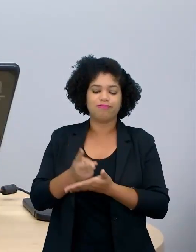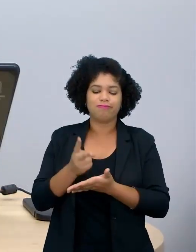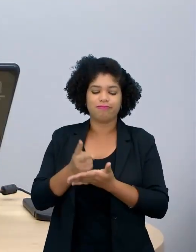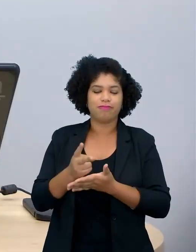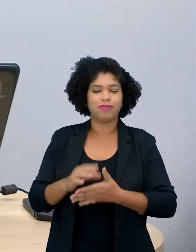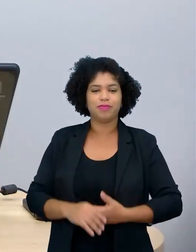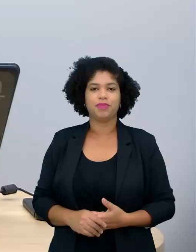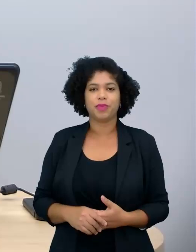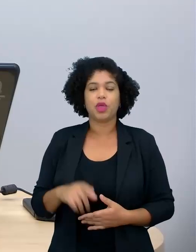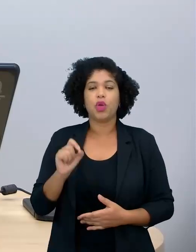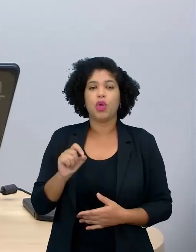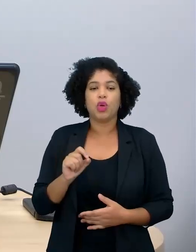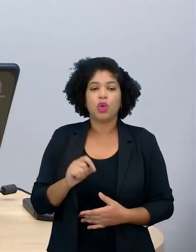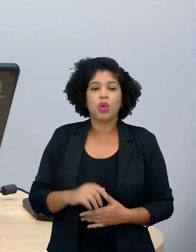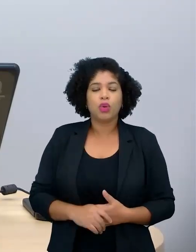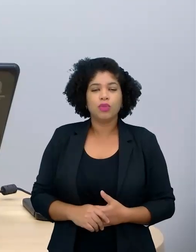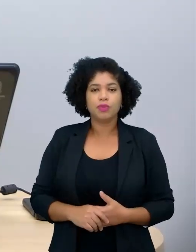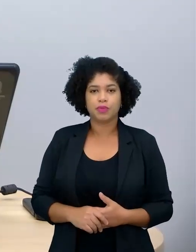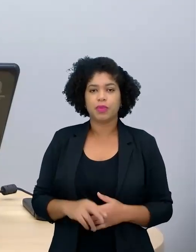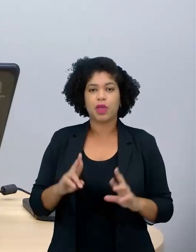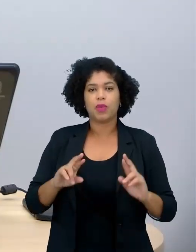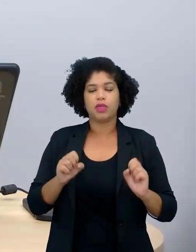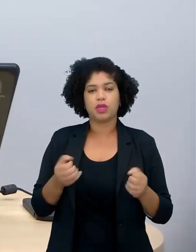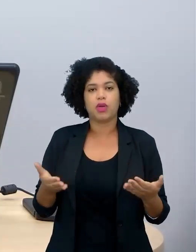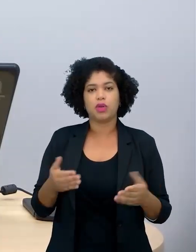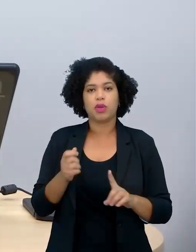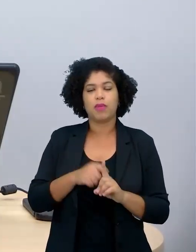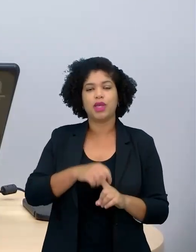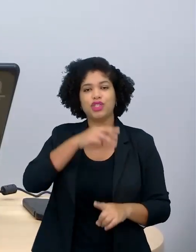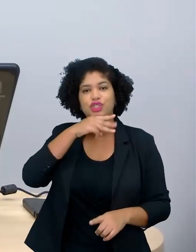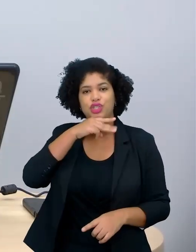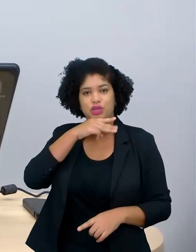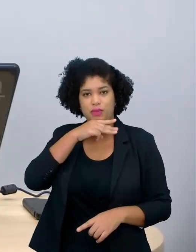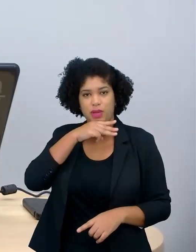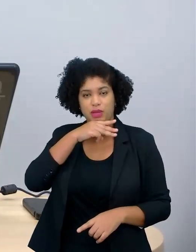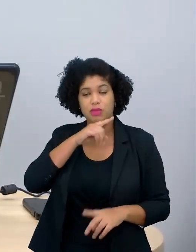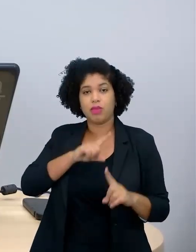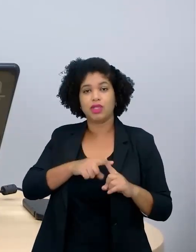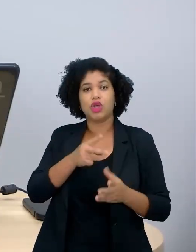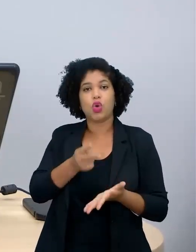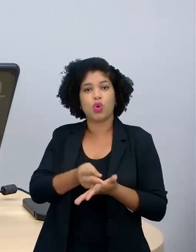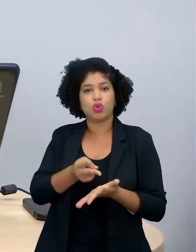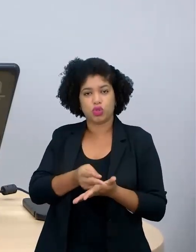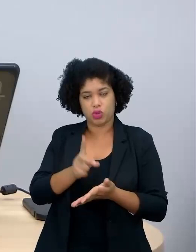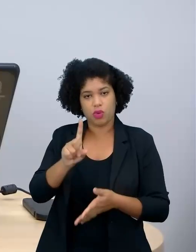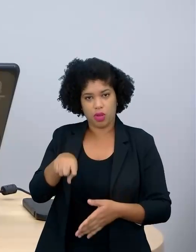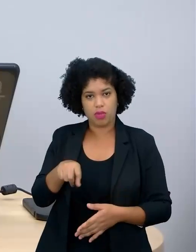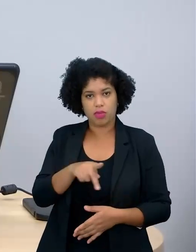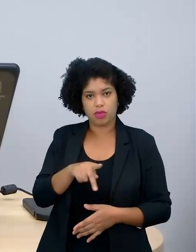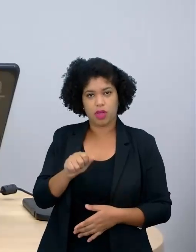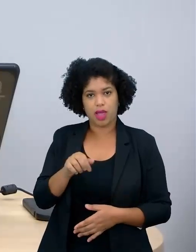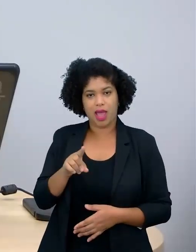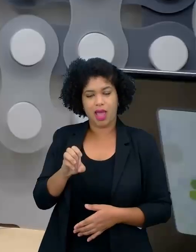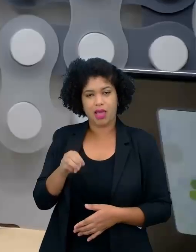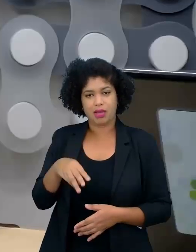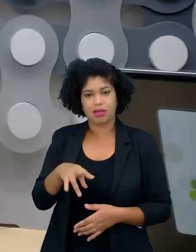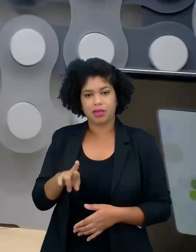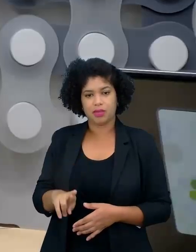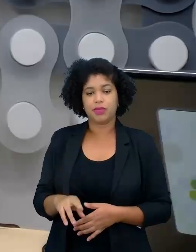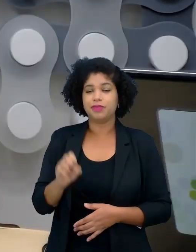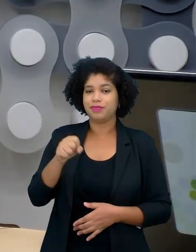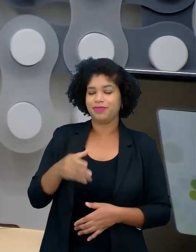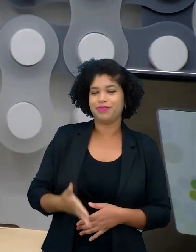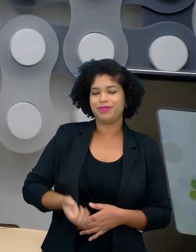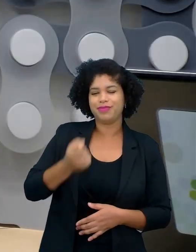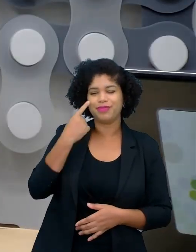processo de recuperação, só que agora no mês de março, no caso aí, recuperação contínua, certo, professora Ademir? Exatamente. Então vamos ao